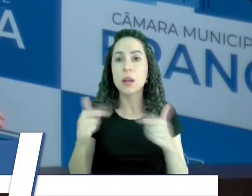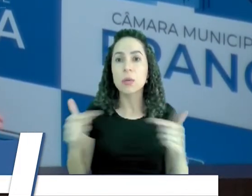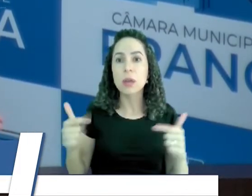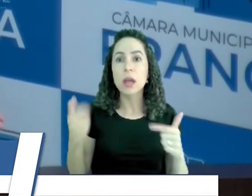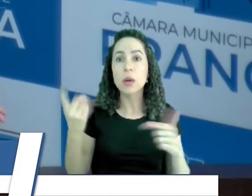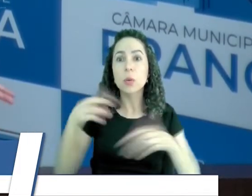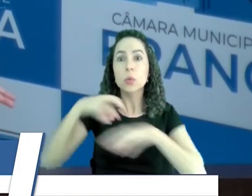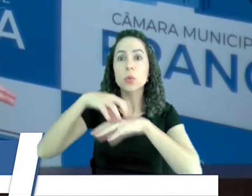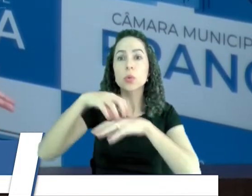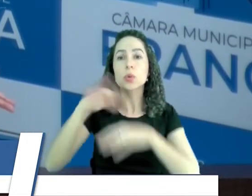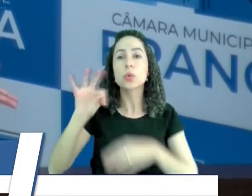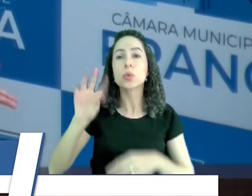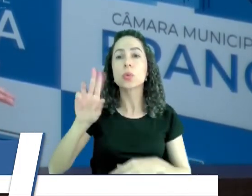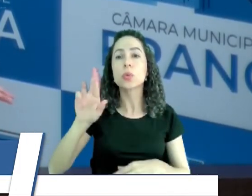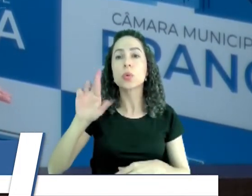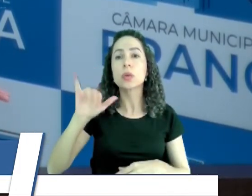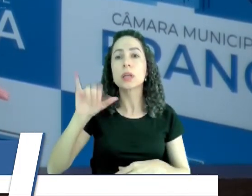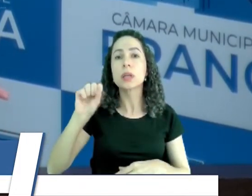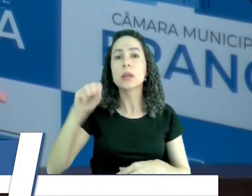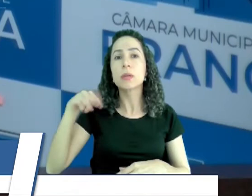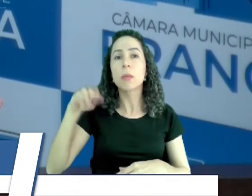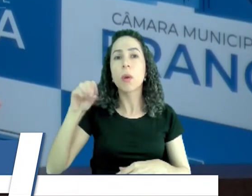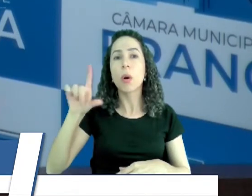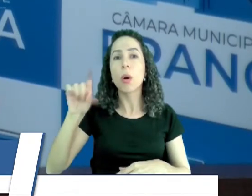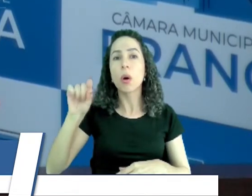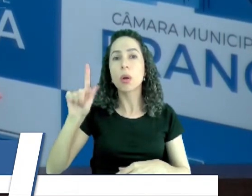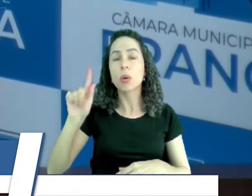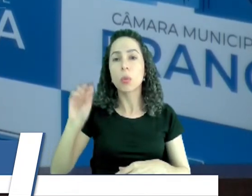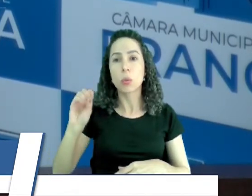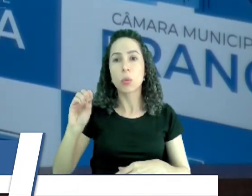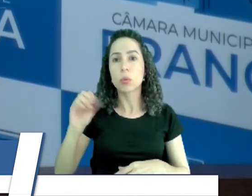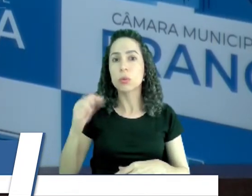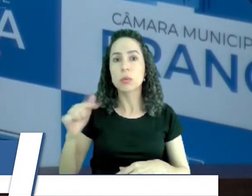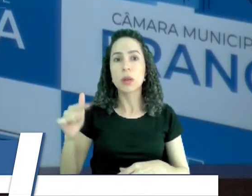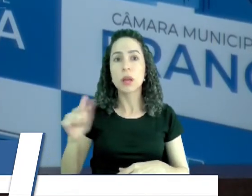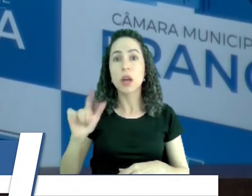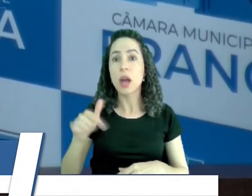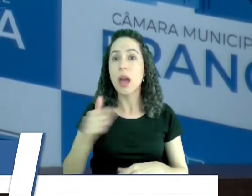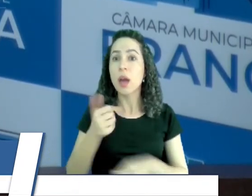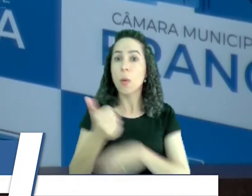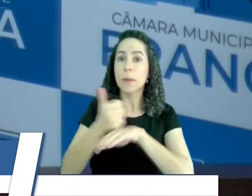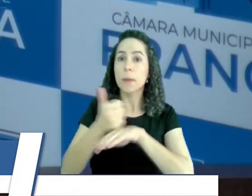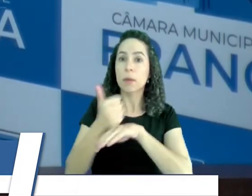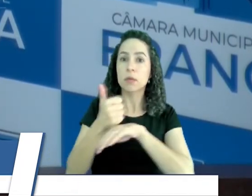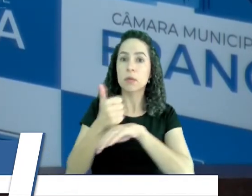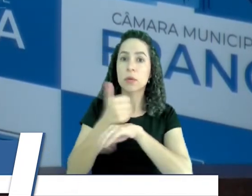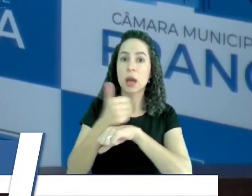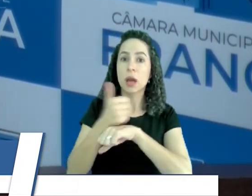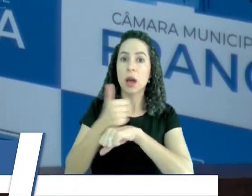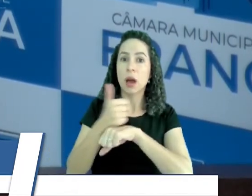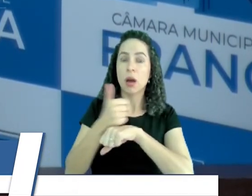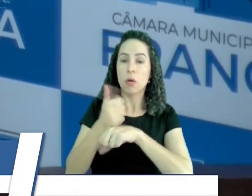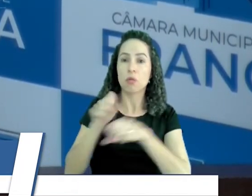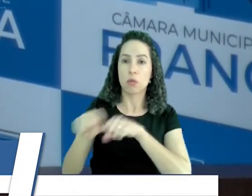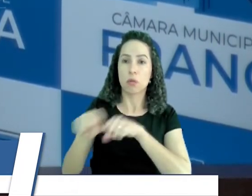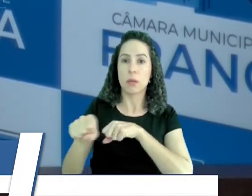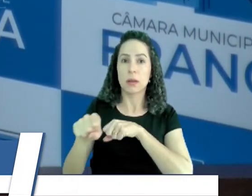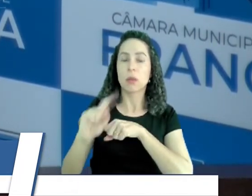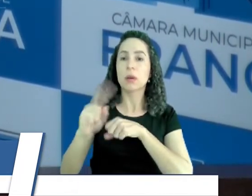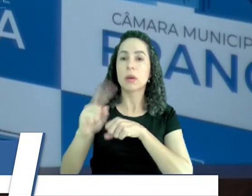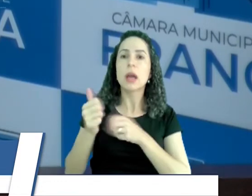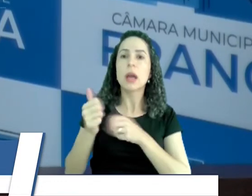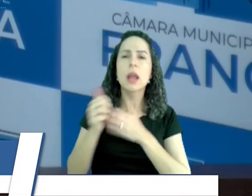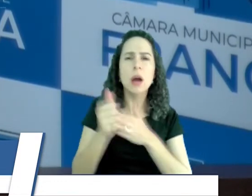turismólogo. Senhores sabem o que é um turismólogo? É o profissional com graduação que acompanha todos